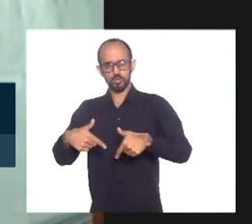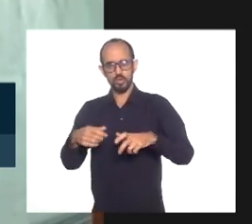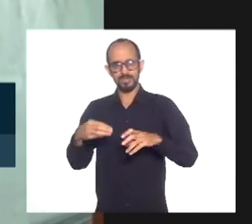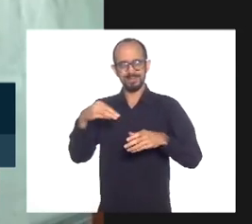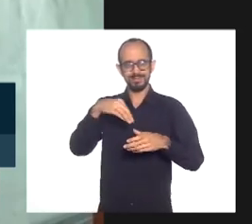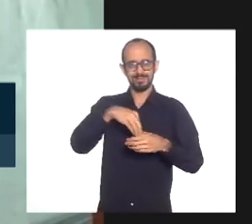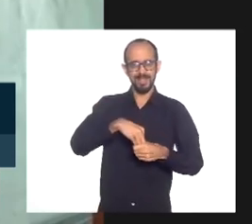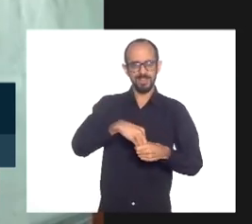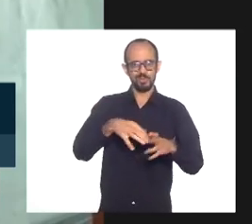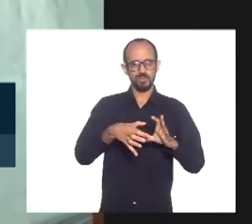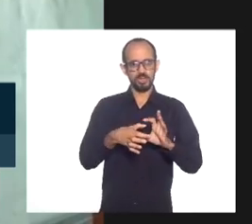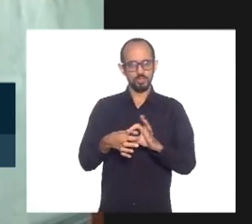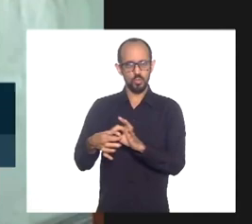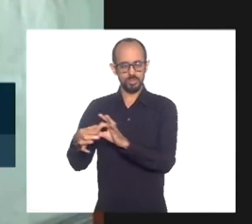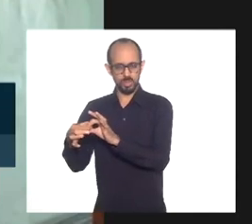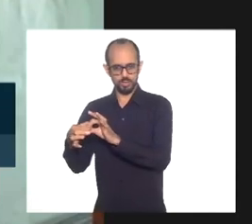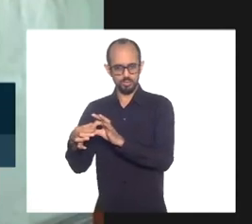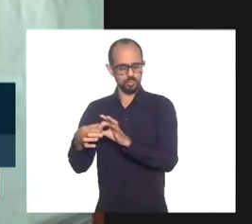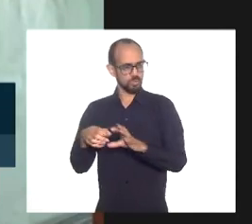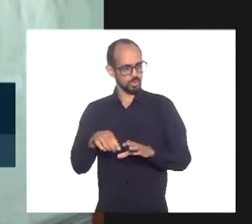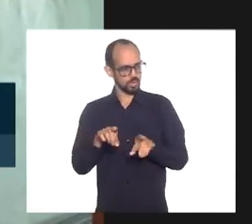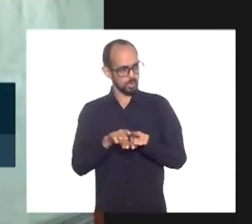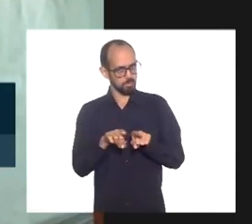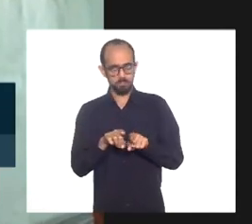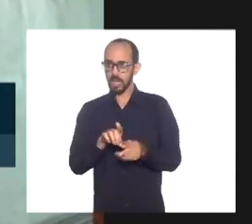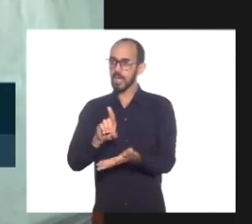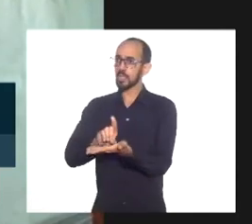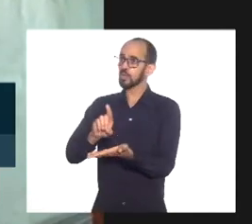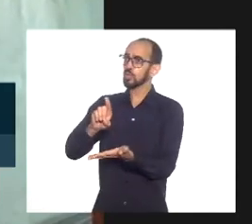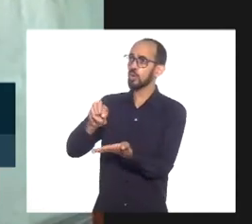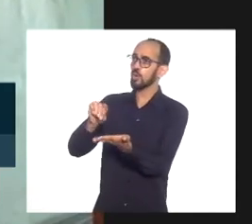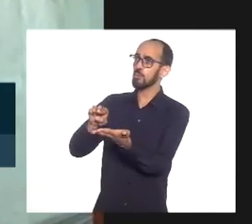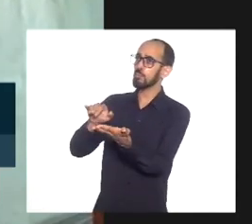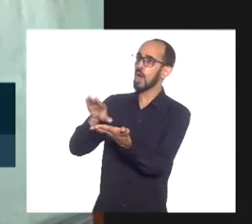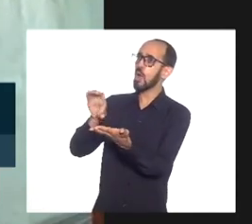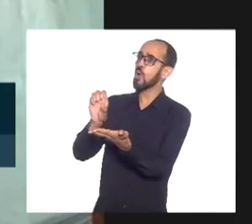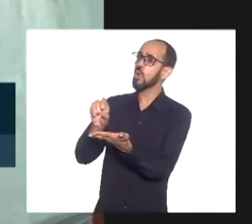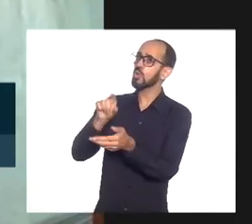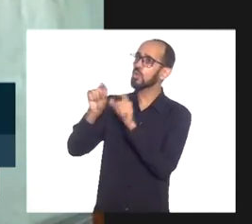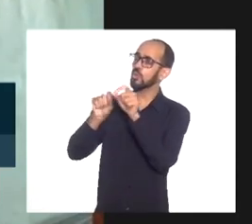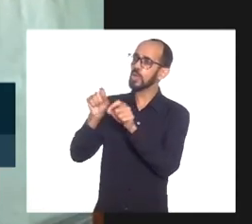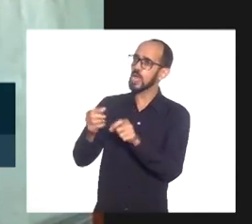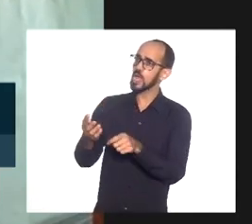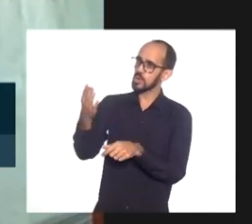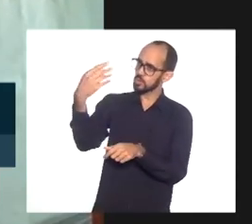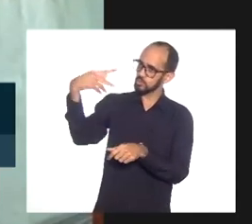e dentro, inclusive, doutor Mauro, já elogiando também um trabalho que o senhor desempenhou,